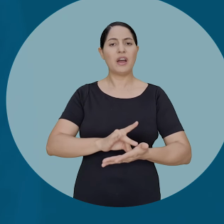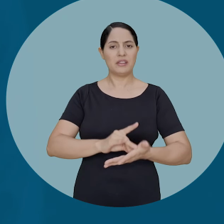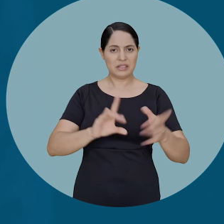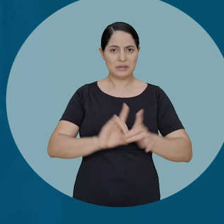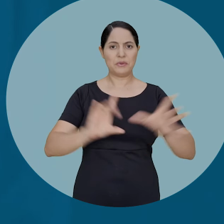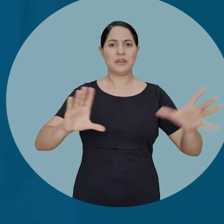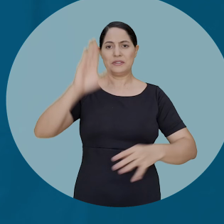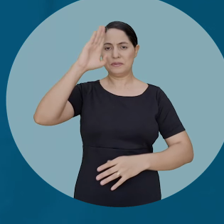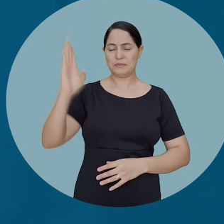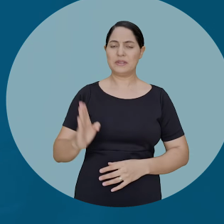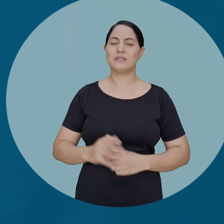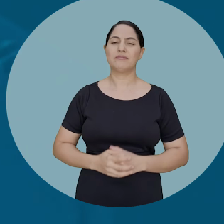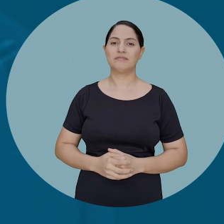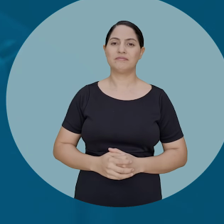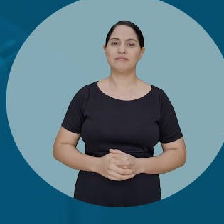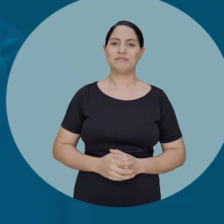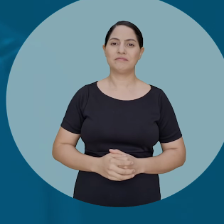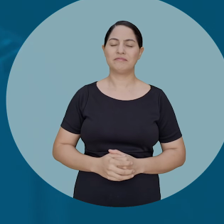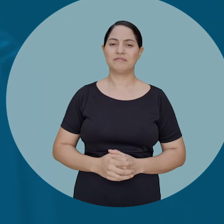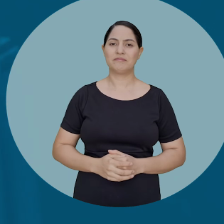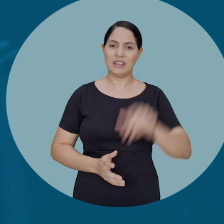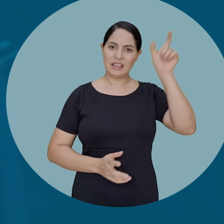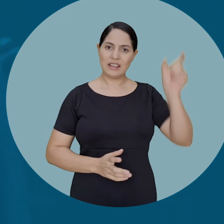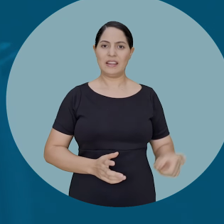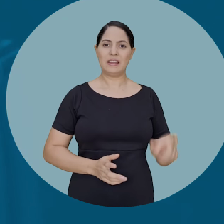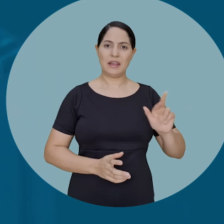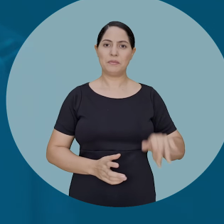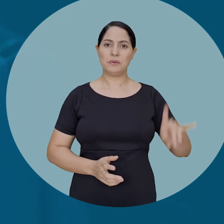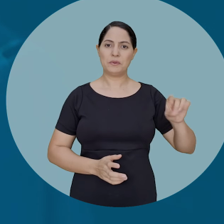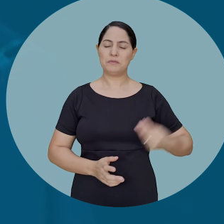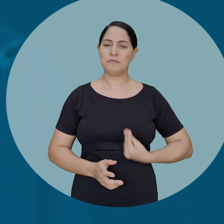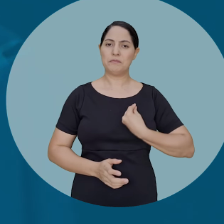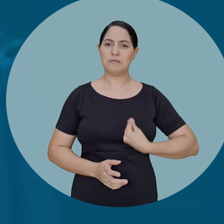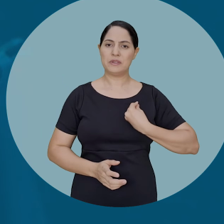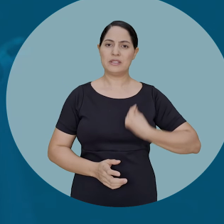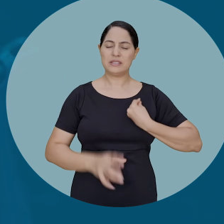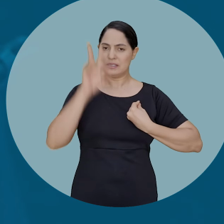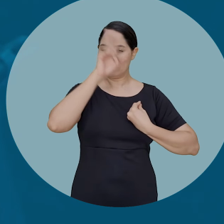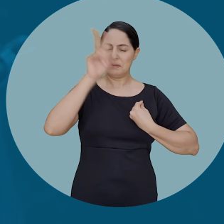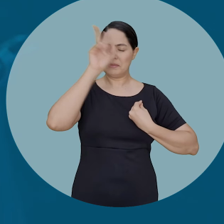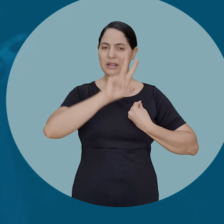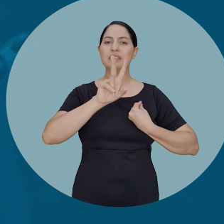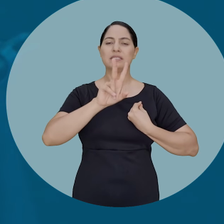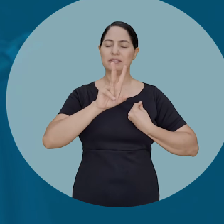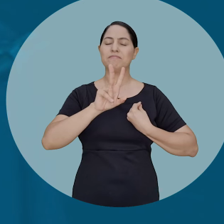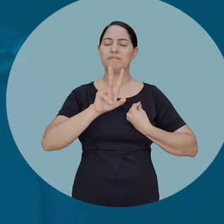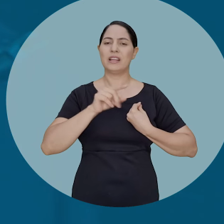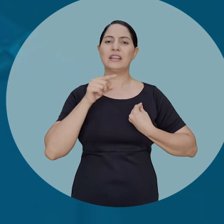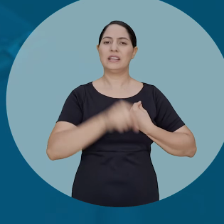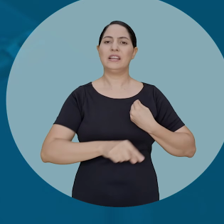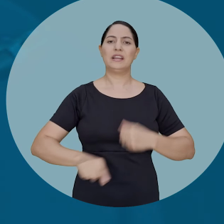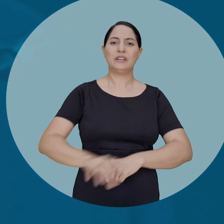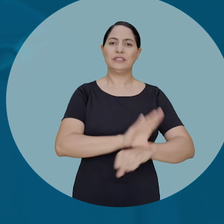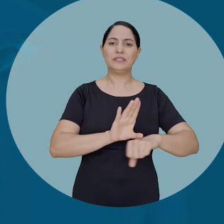Brasil. E memória, porque sua presença é indissociável da narrativa constitucional do país. A